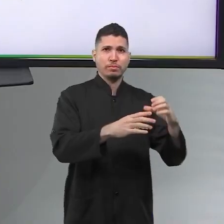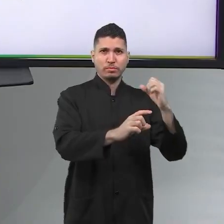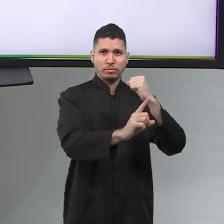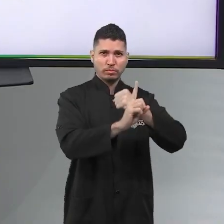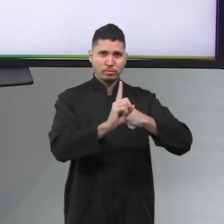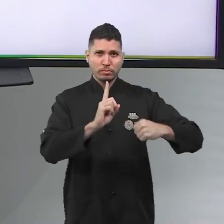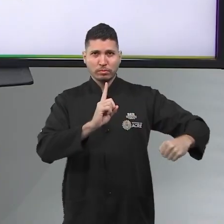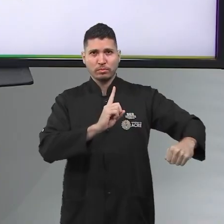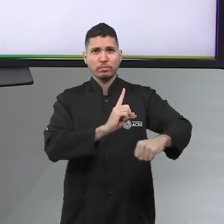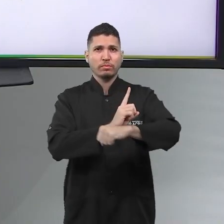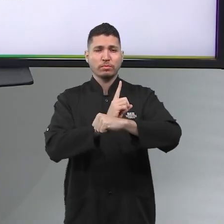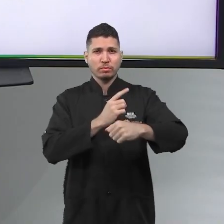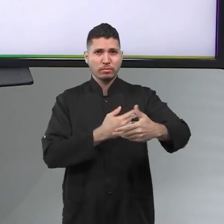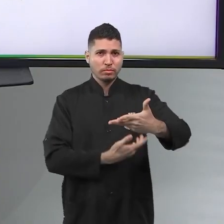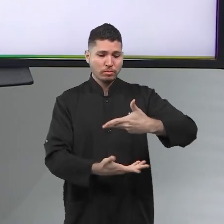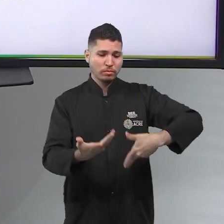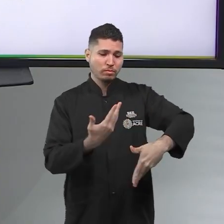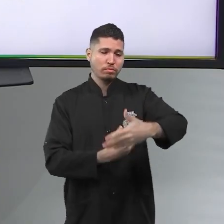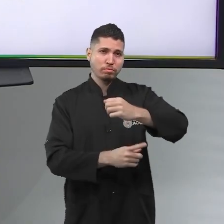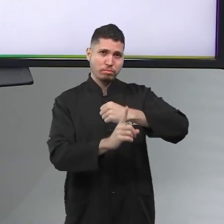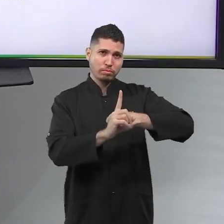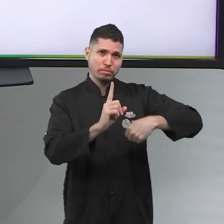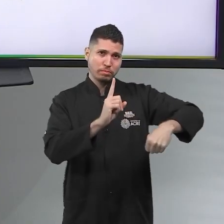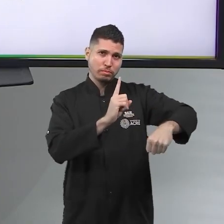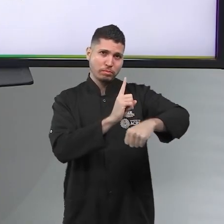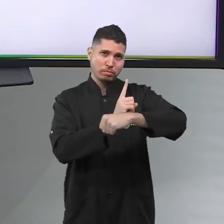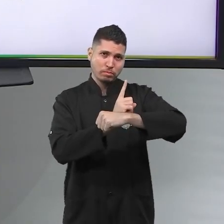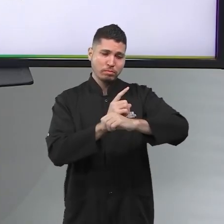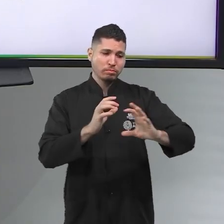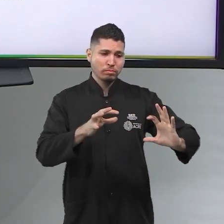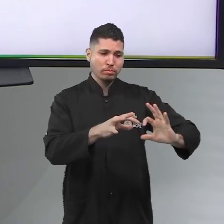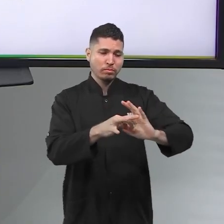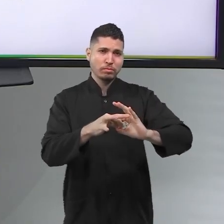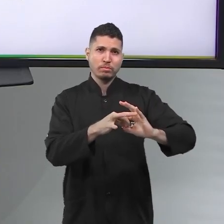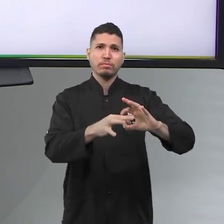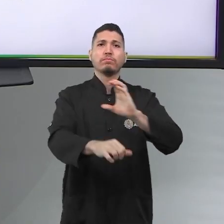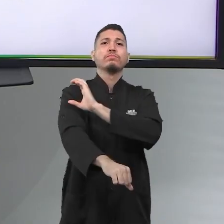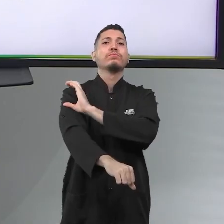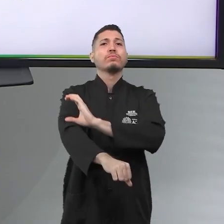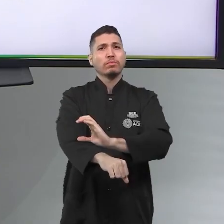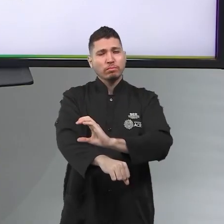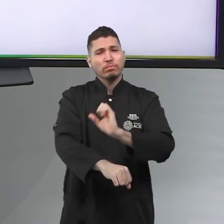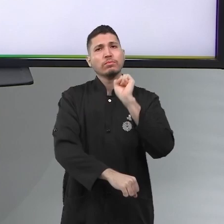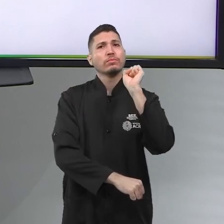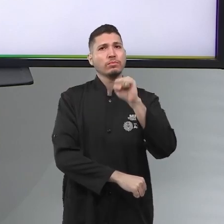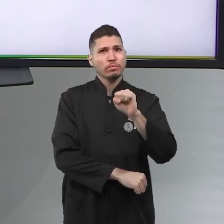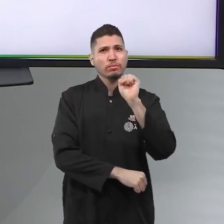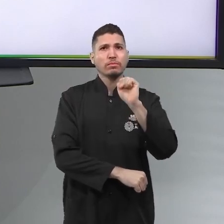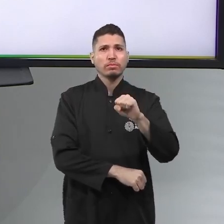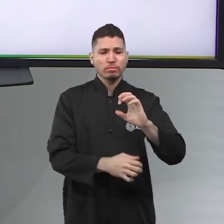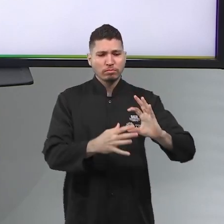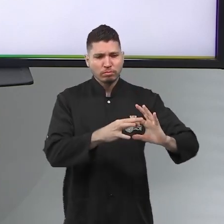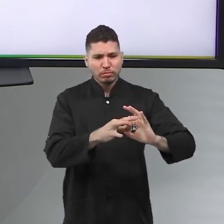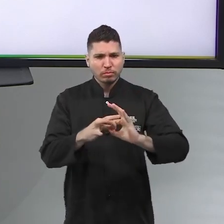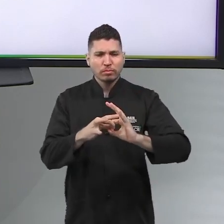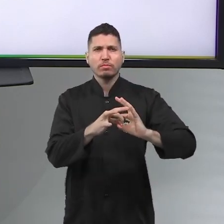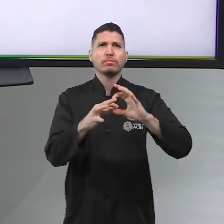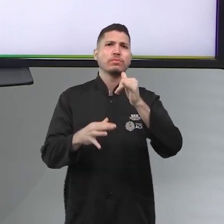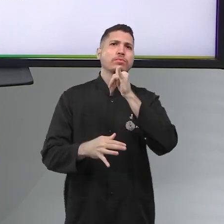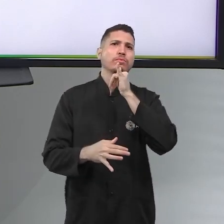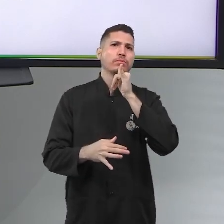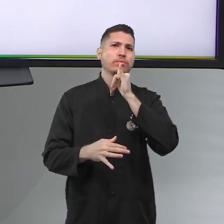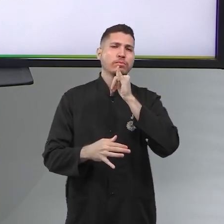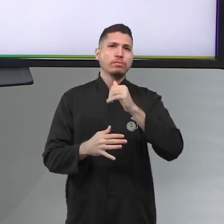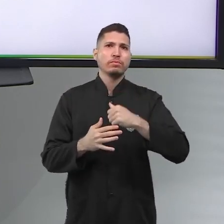seja, a socialização, ela tem sintonia com a cultura? Sim, tem total sintonia. Por exemplo, nós